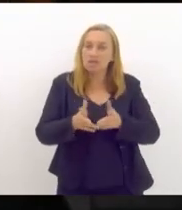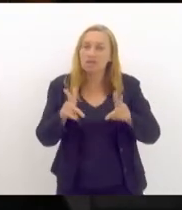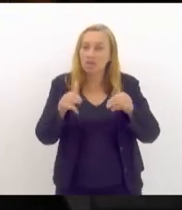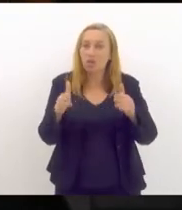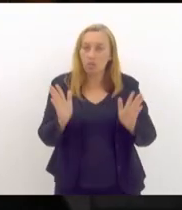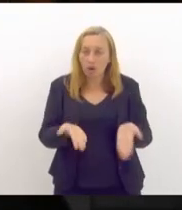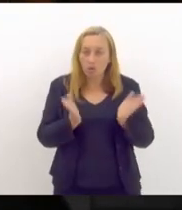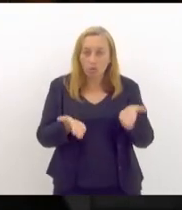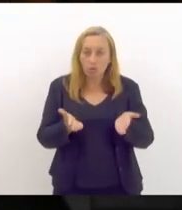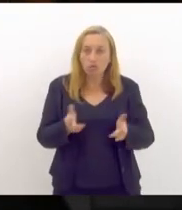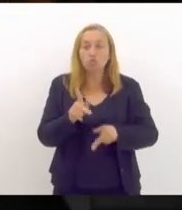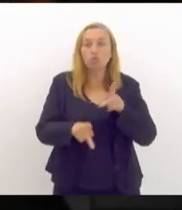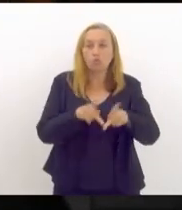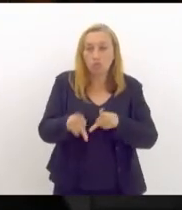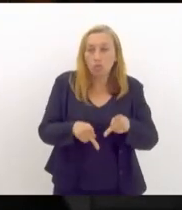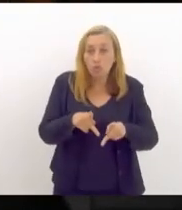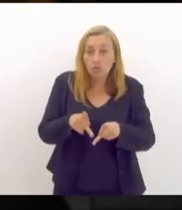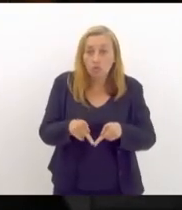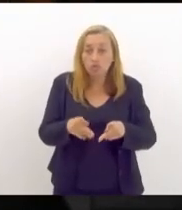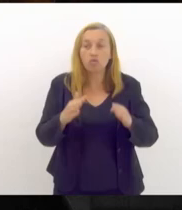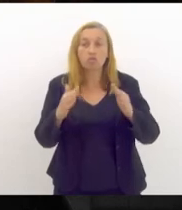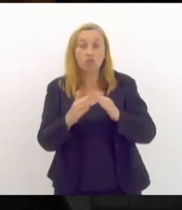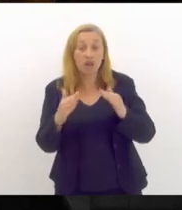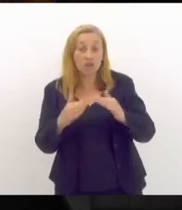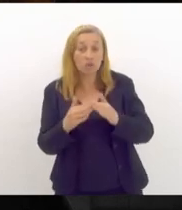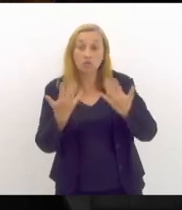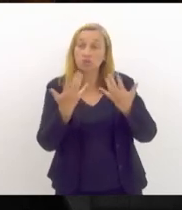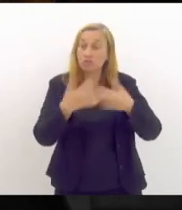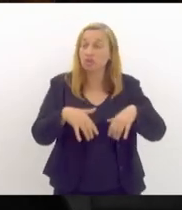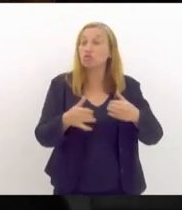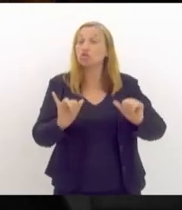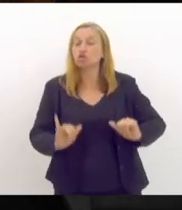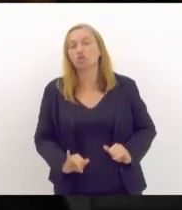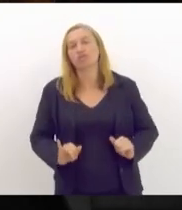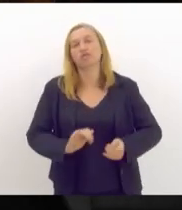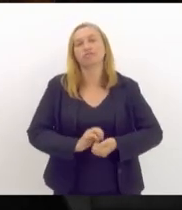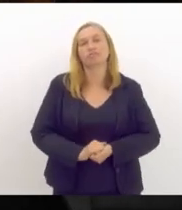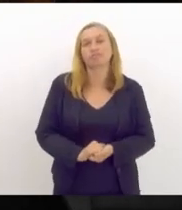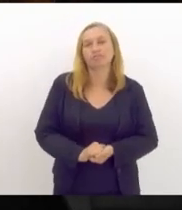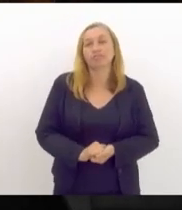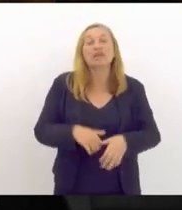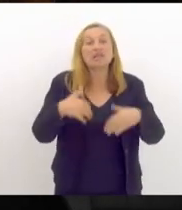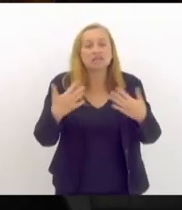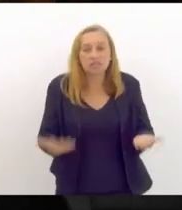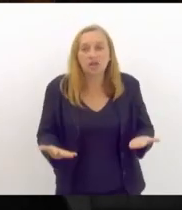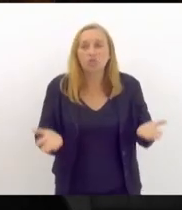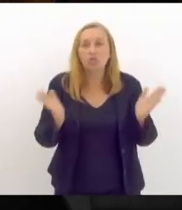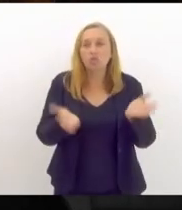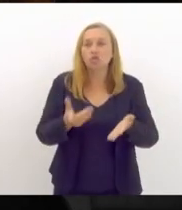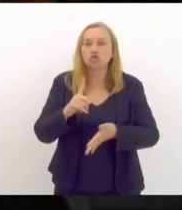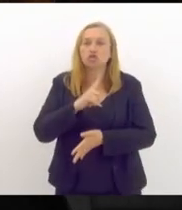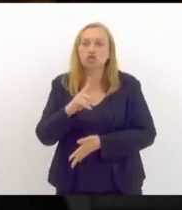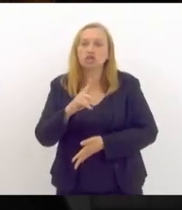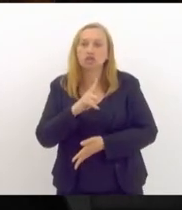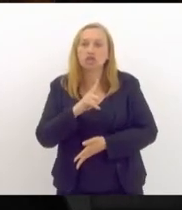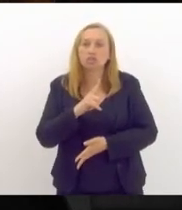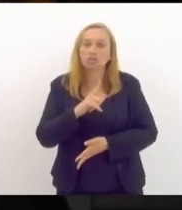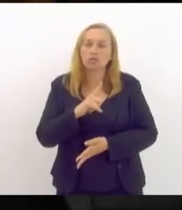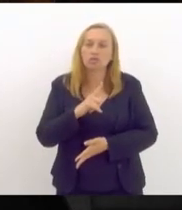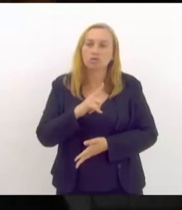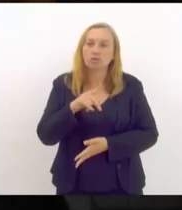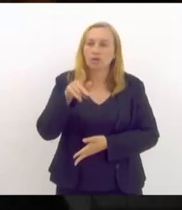a população o povo morador sofre Então hoje nós temos um hospedagens